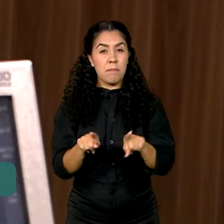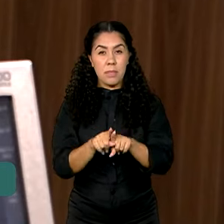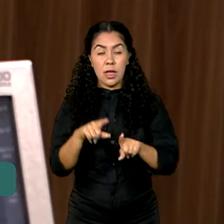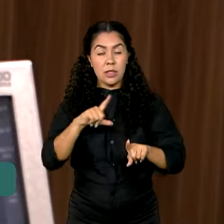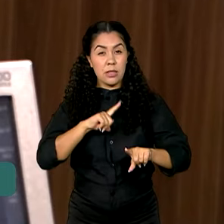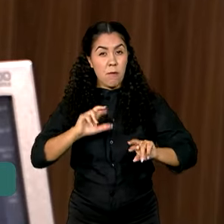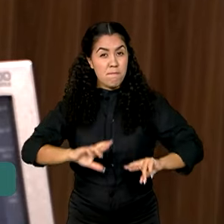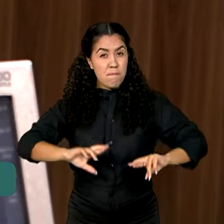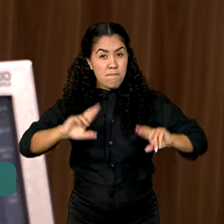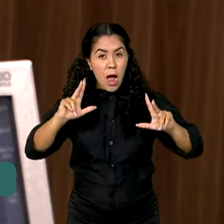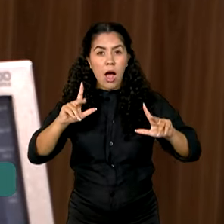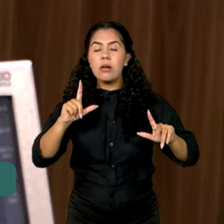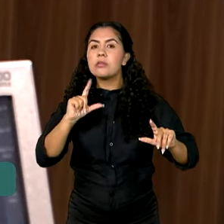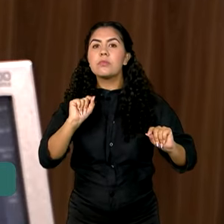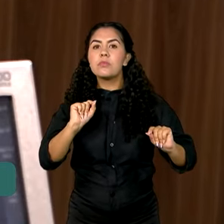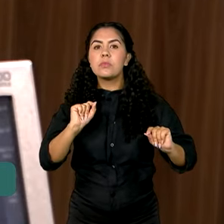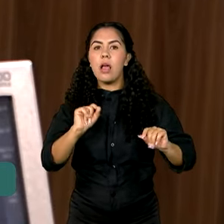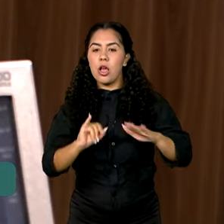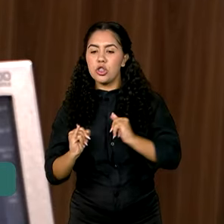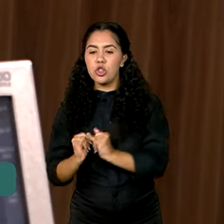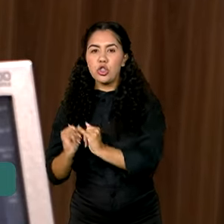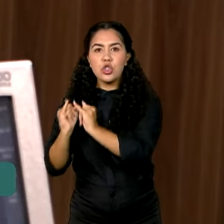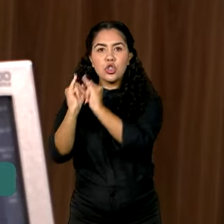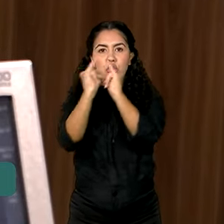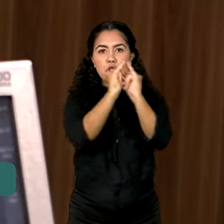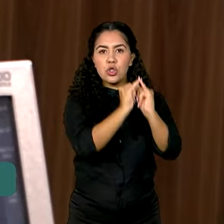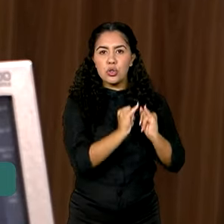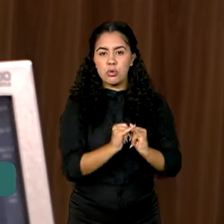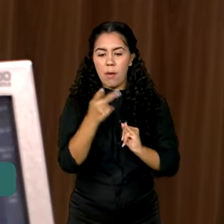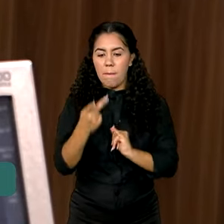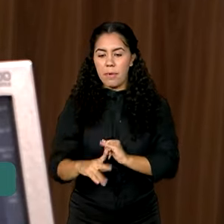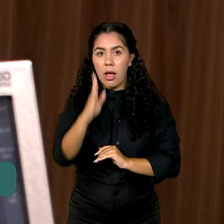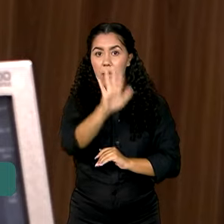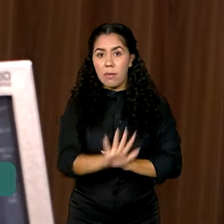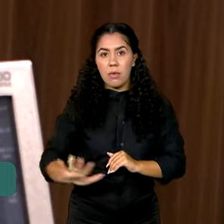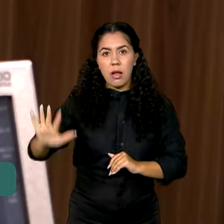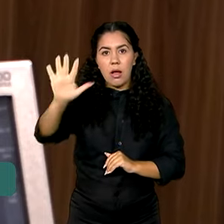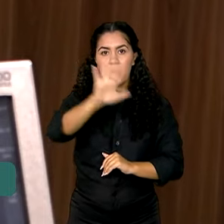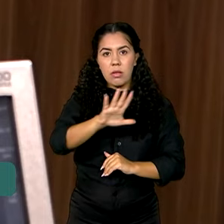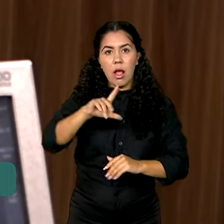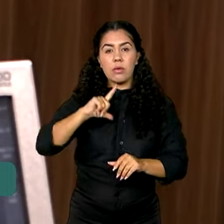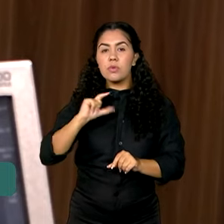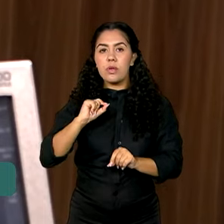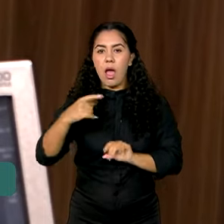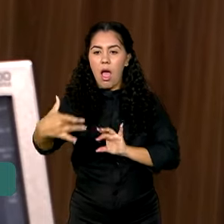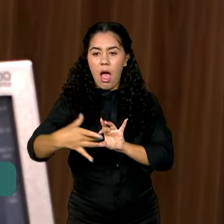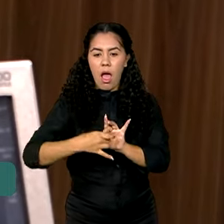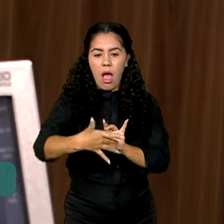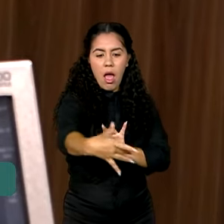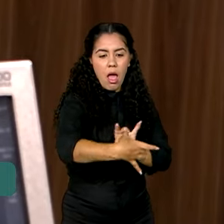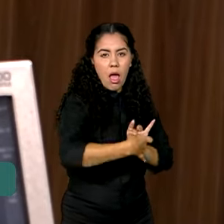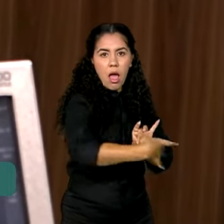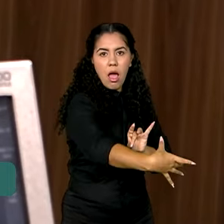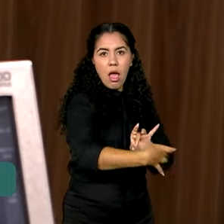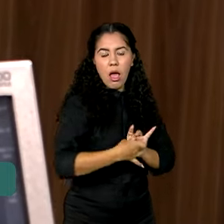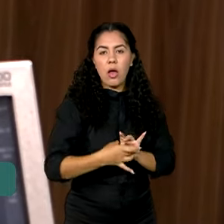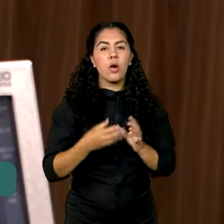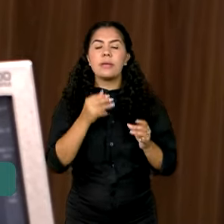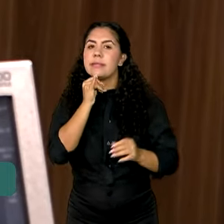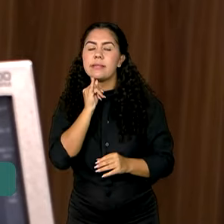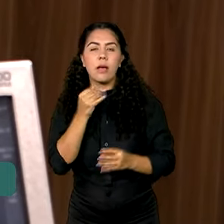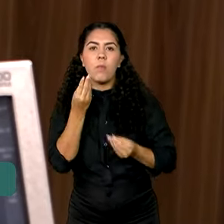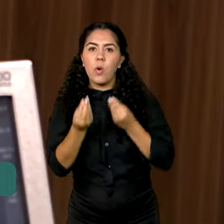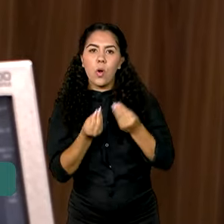desses institutos é a gente fazer com que os institutos nacionais funcionem em rede. O que é que isso significa? Que aquela determinada área